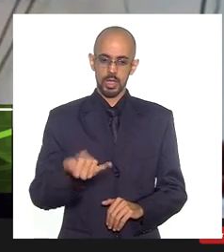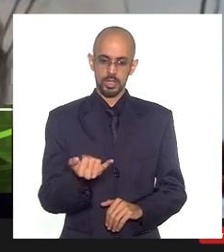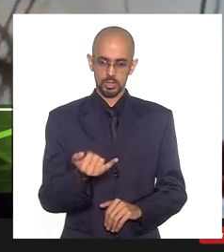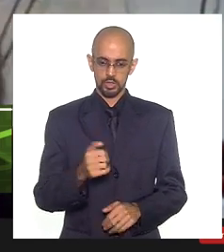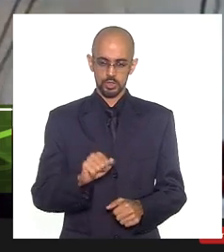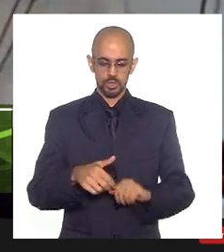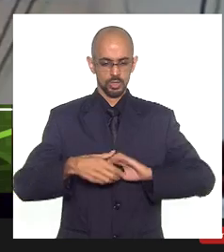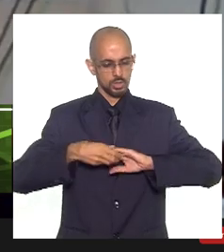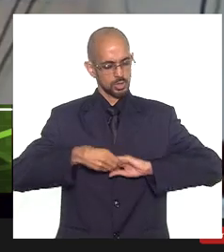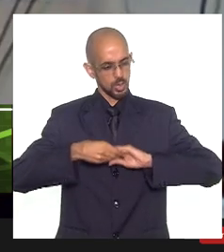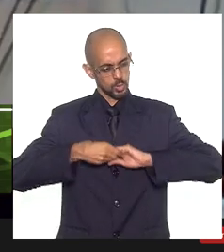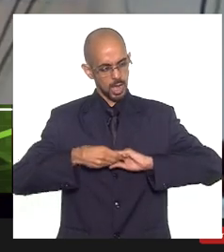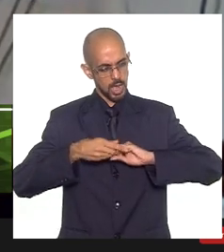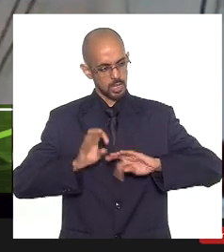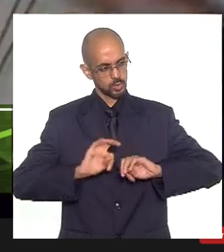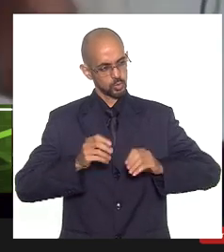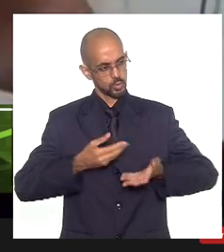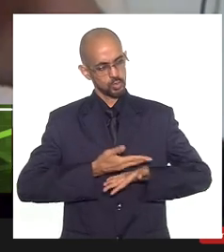primeiramente